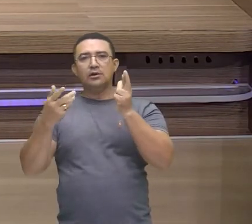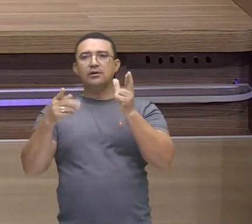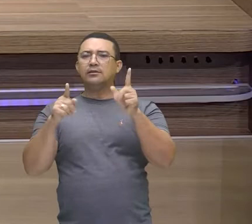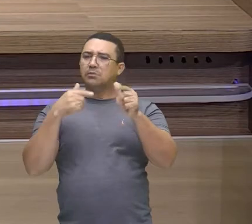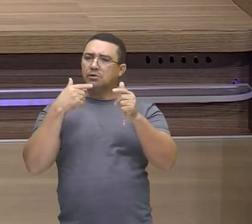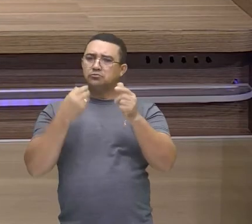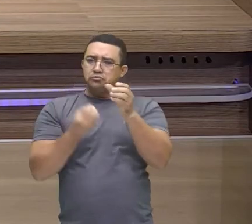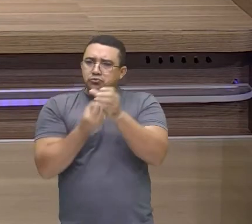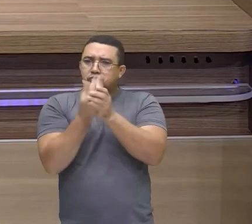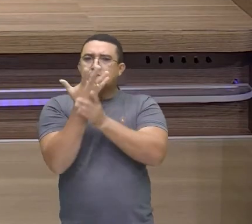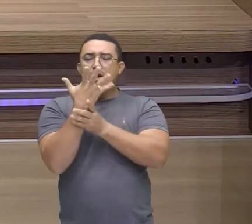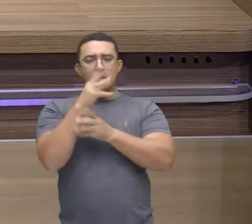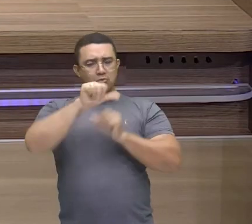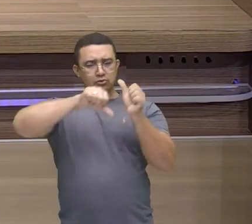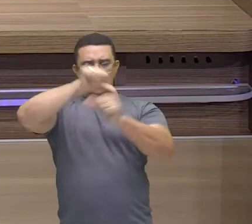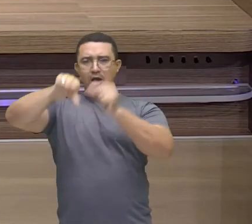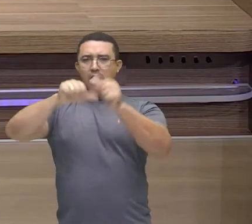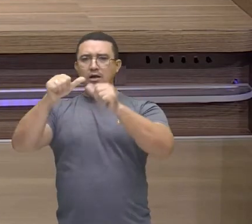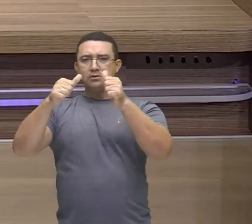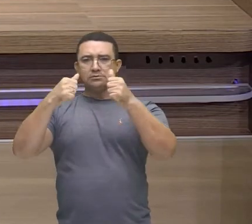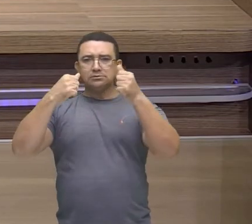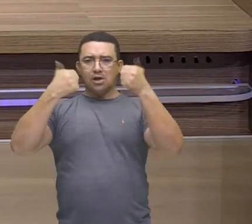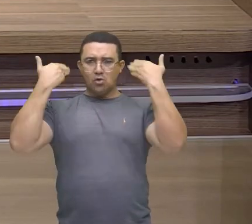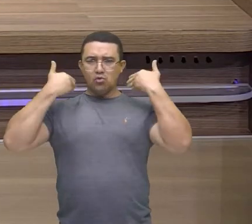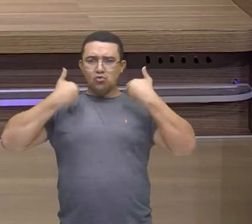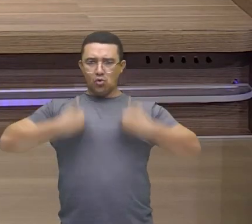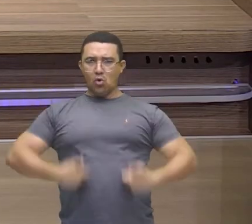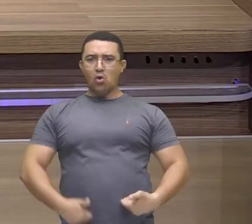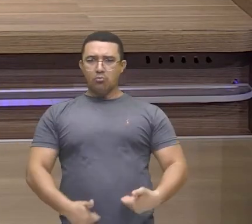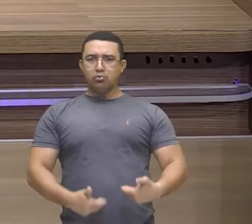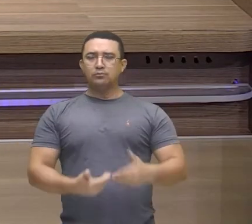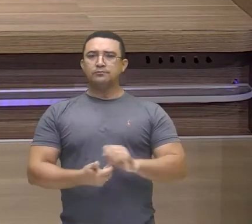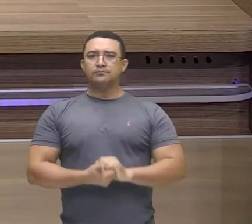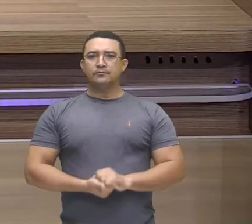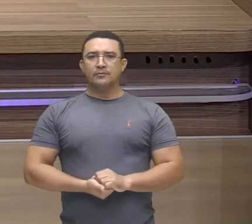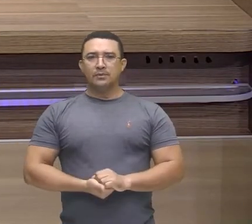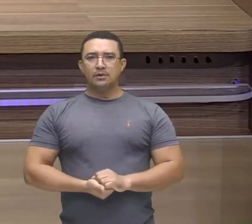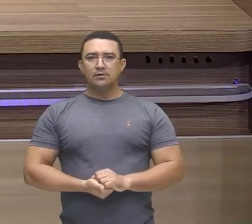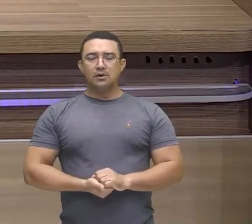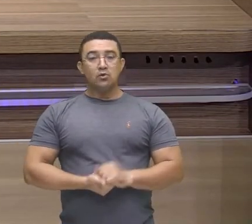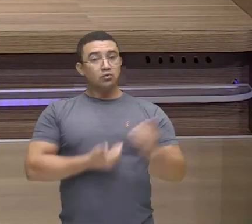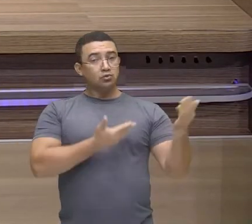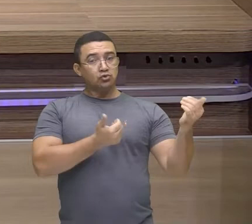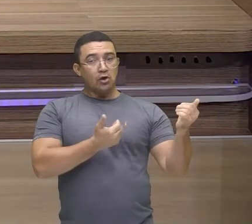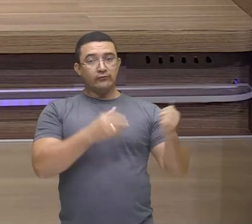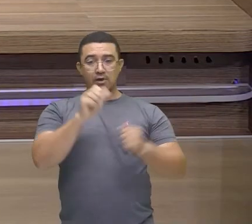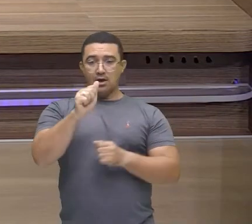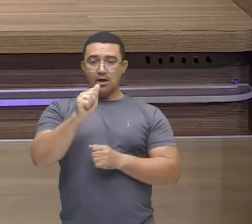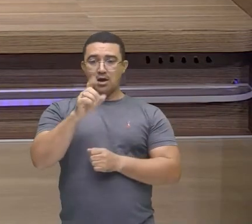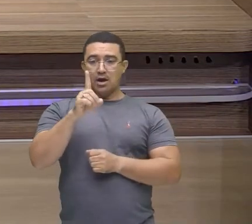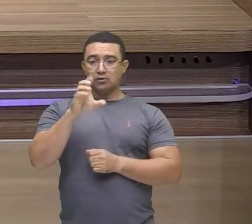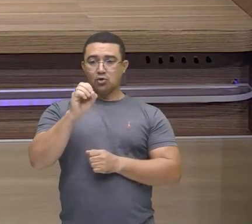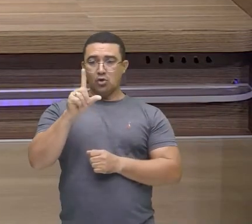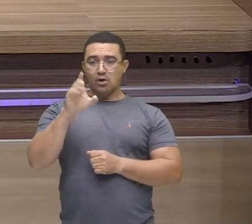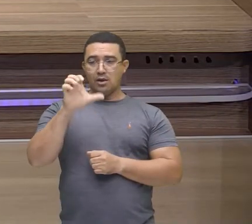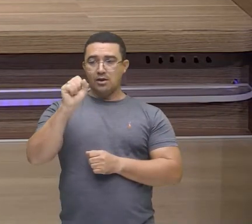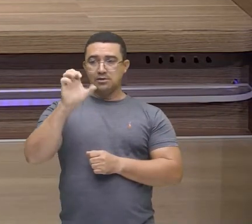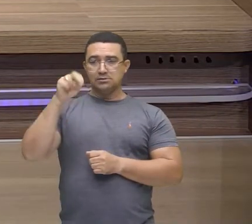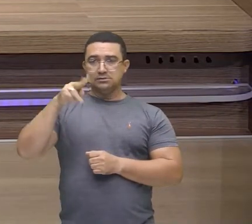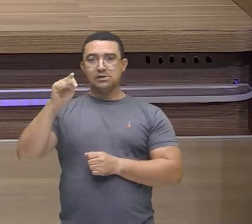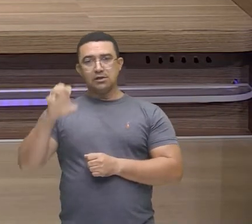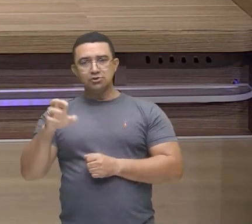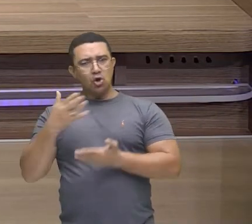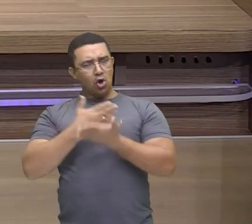essa transformação do corpo. Então, começou a adolescência, naquele momento. A grande maioria das crianças hoje é em torno de